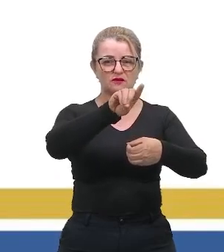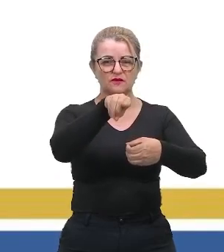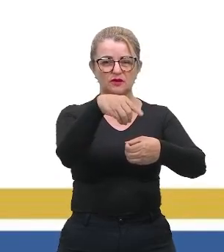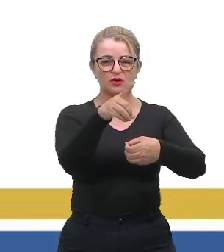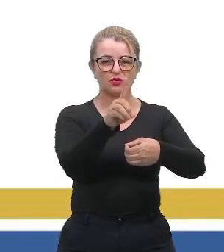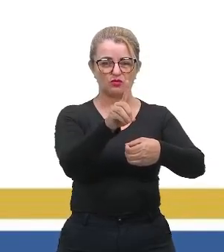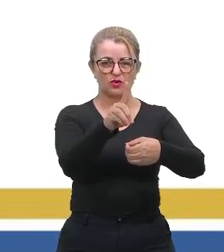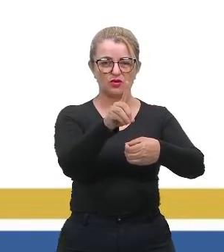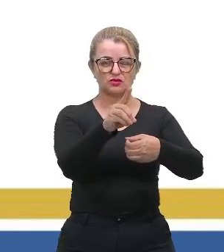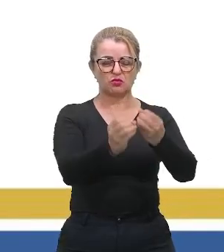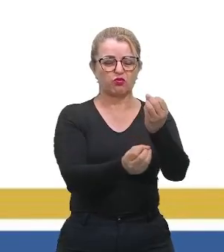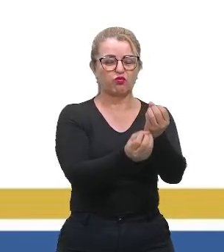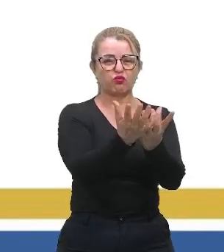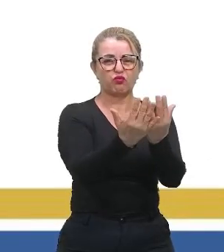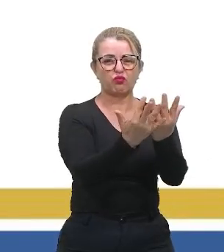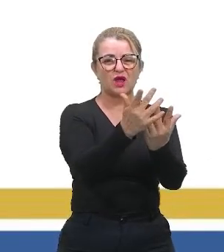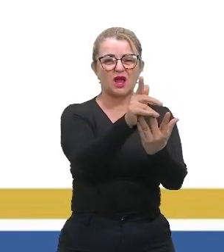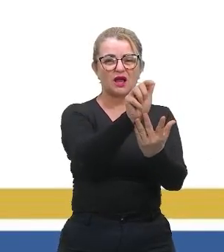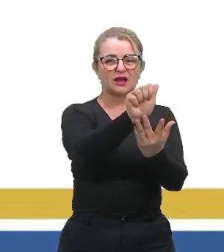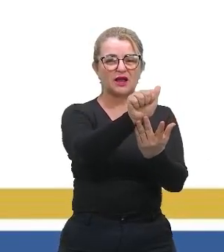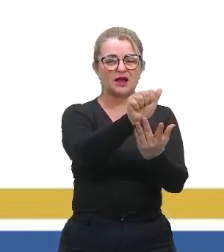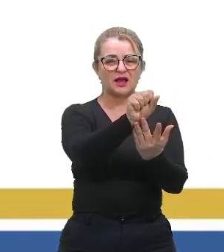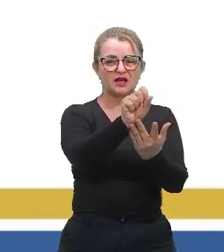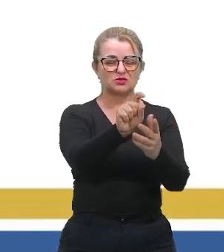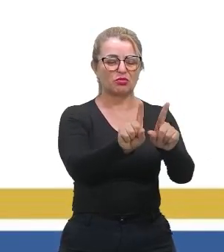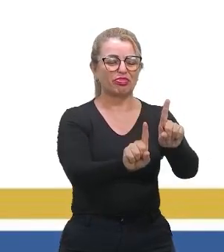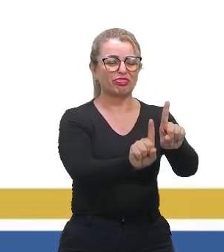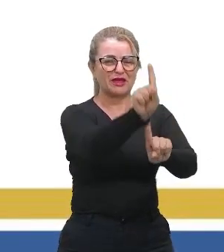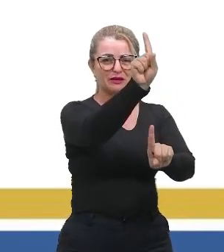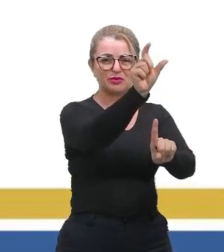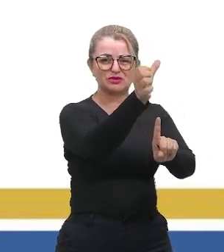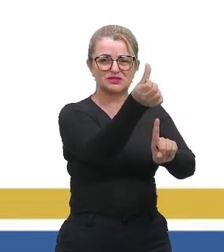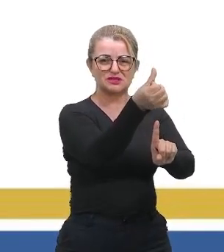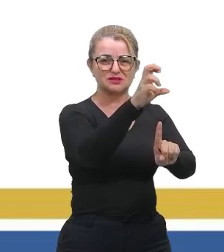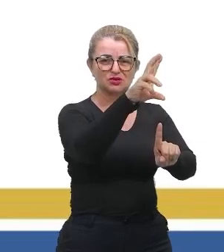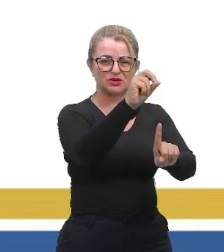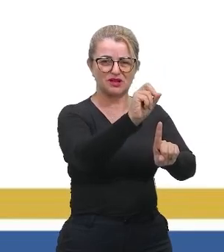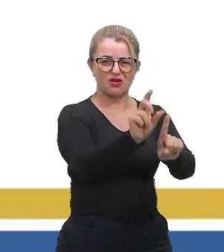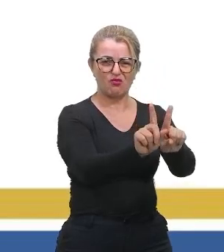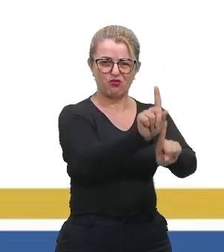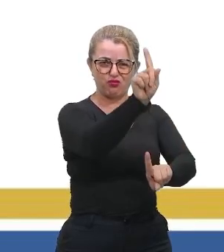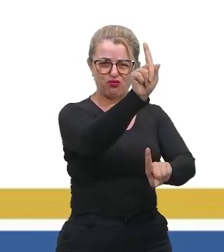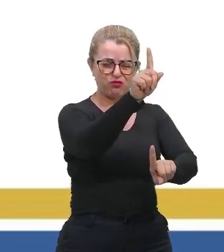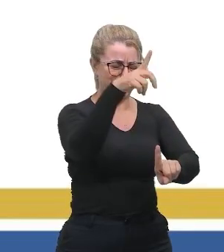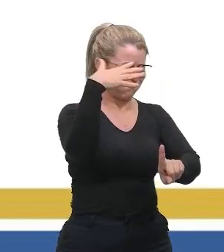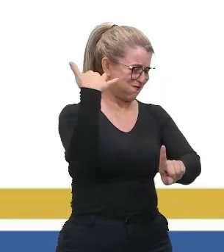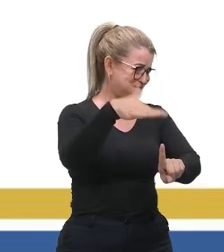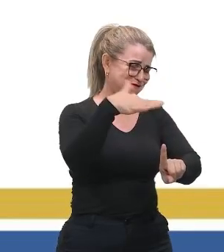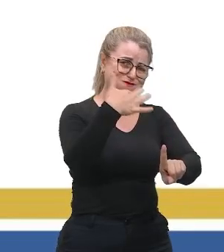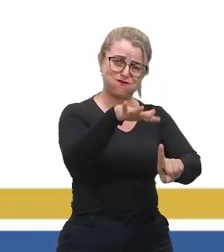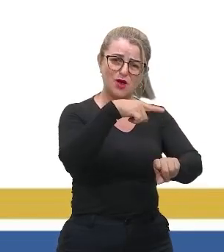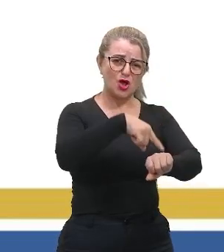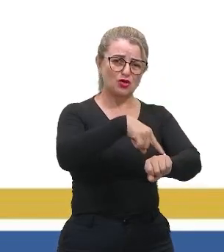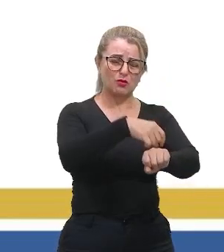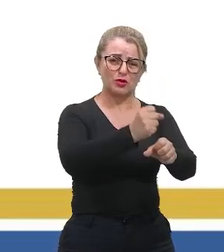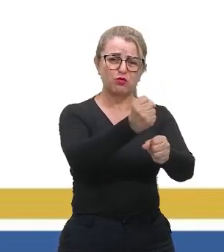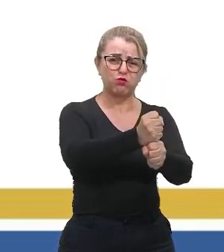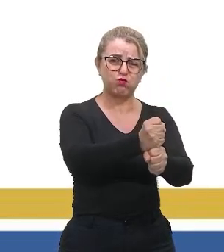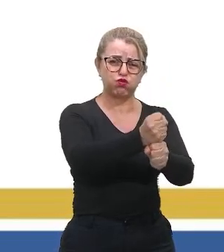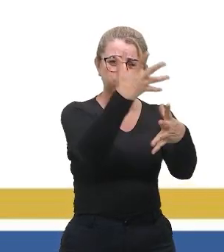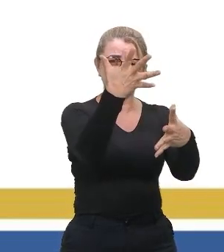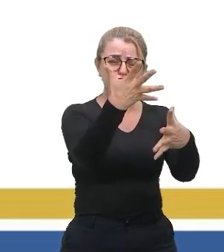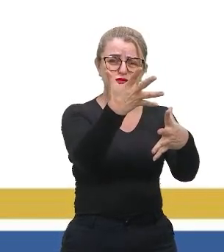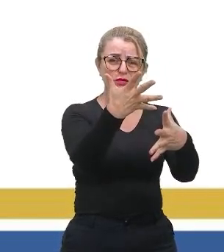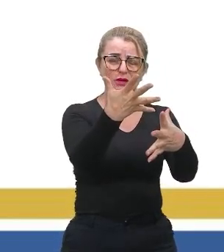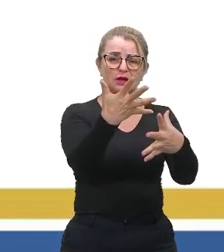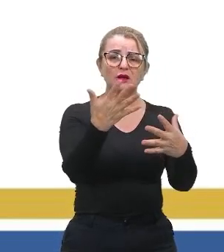produtos gasosos a temperatura de 650 graus no momento da explosão.